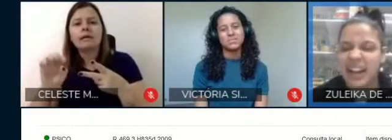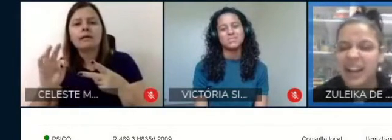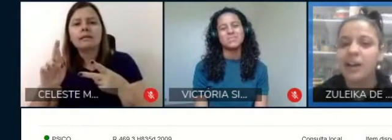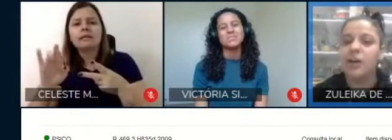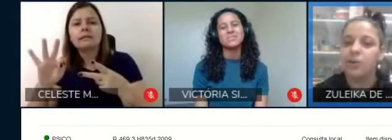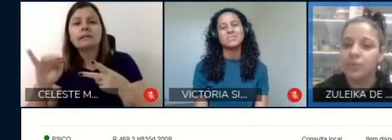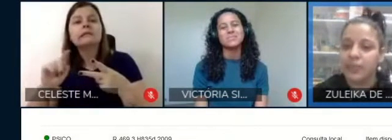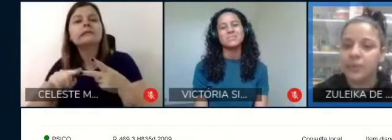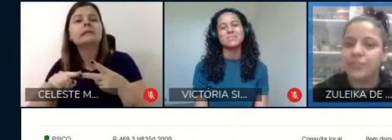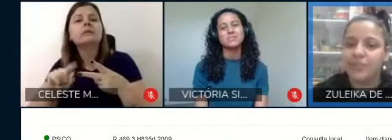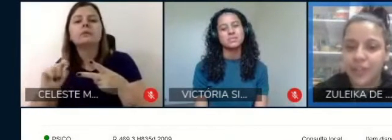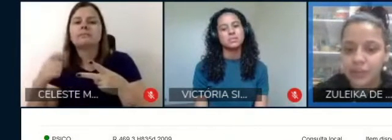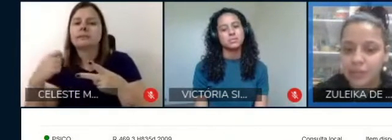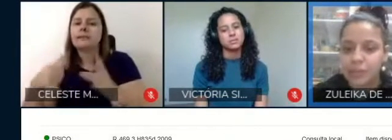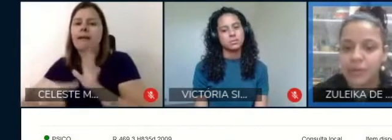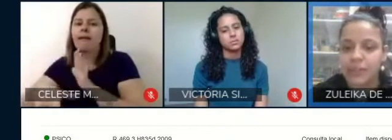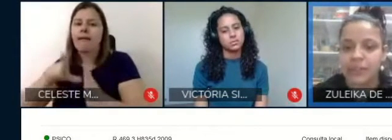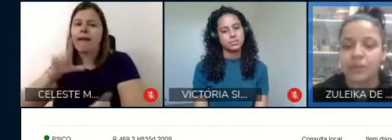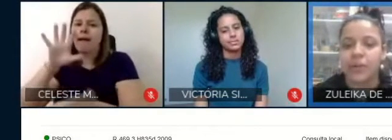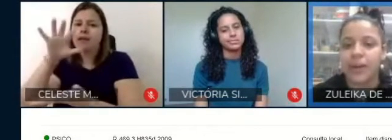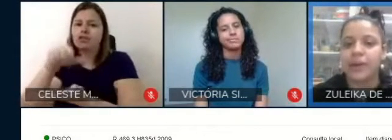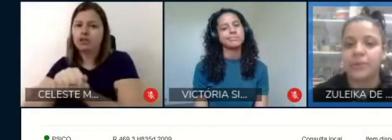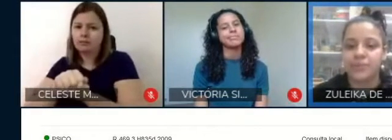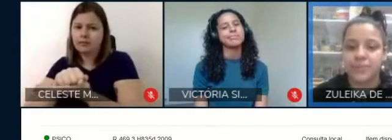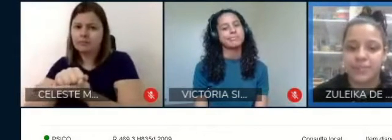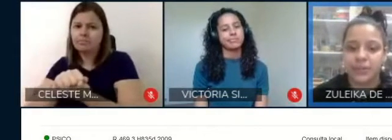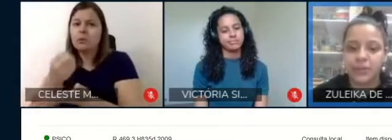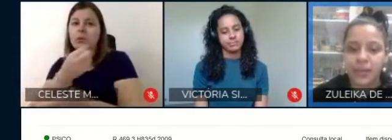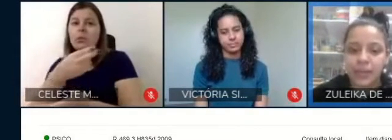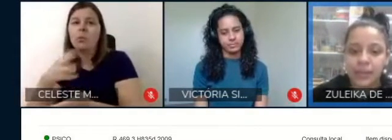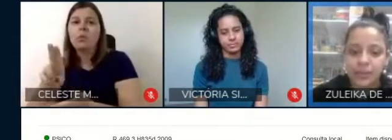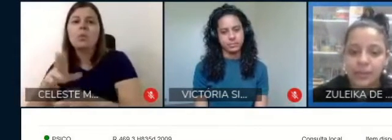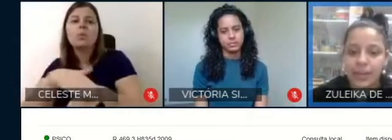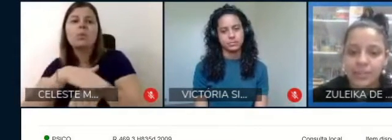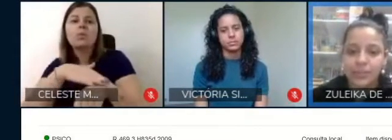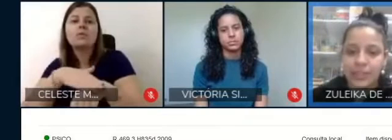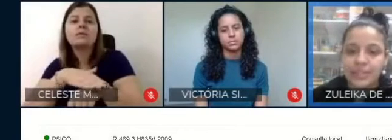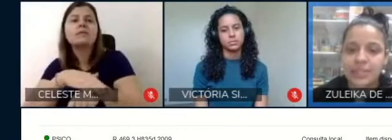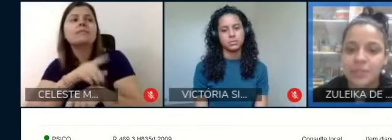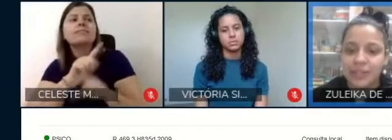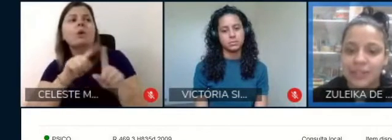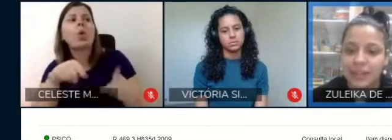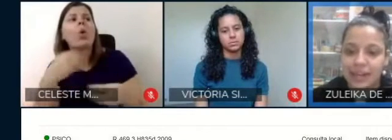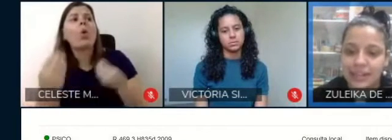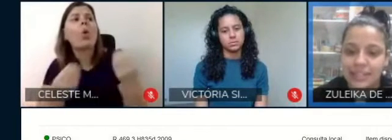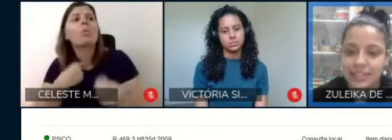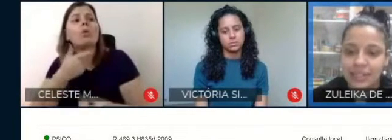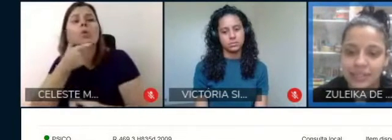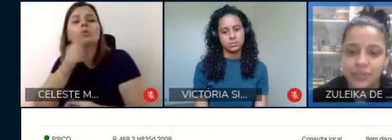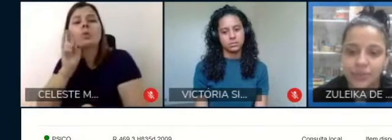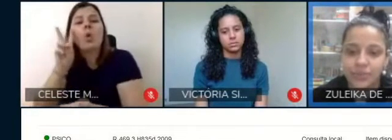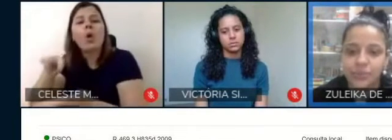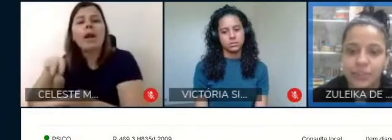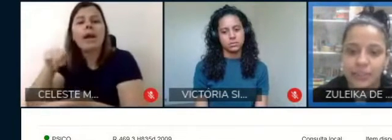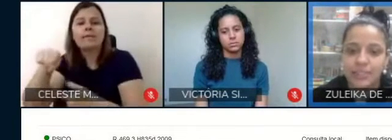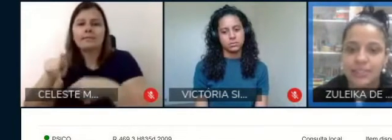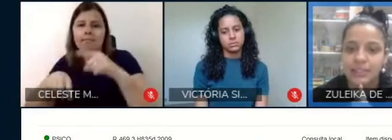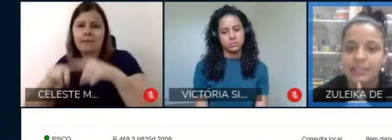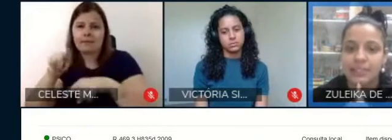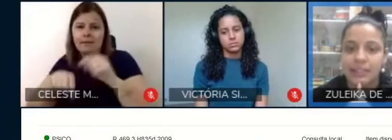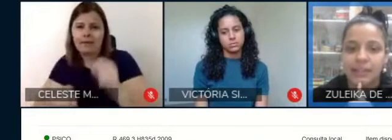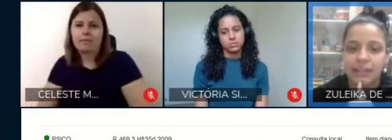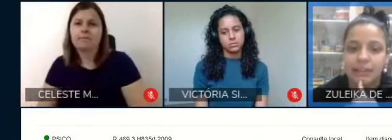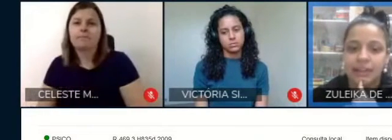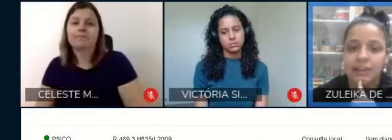que agendar, ou tenho que ver com a biblioteca qual é a condição. No caso desses materiais de